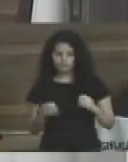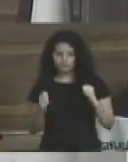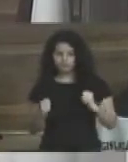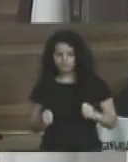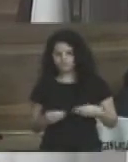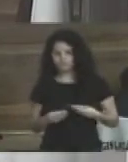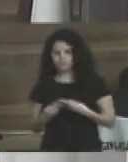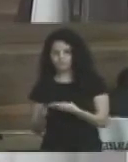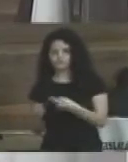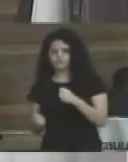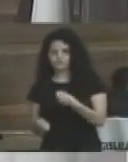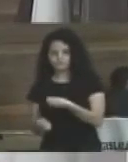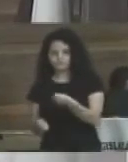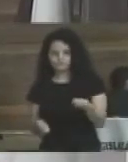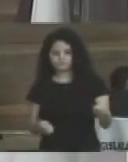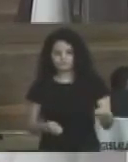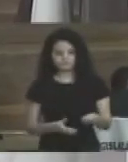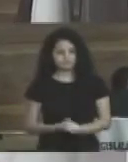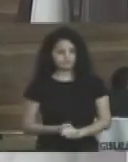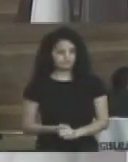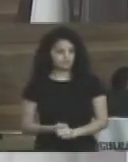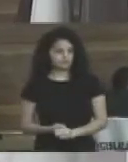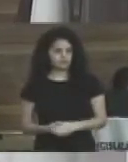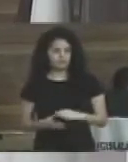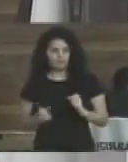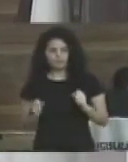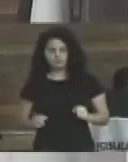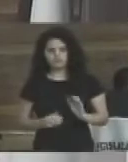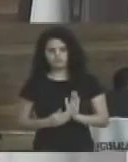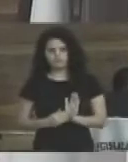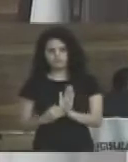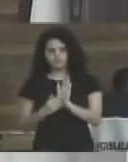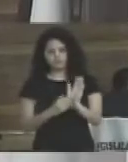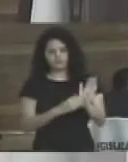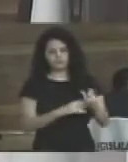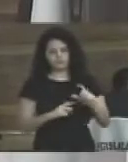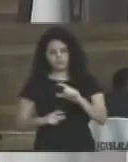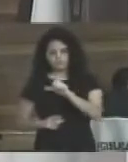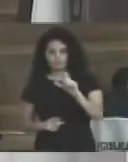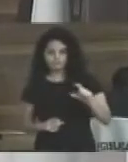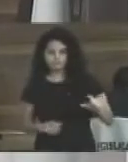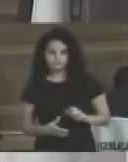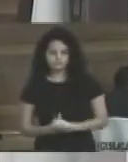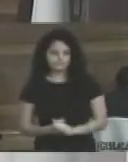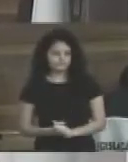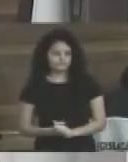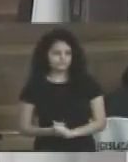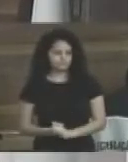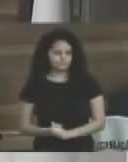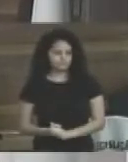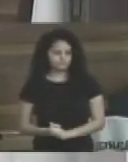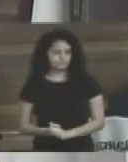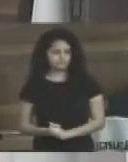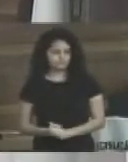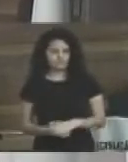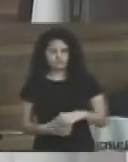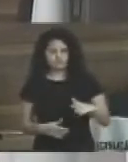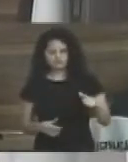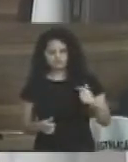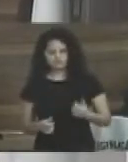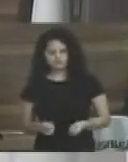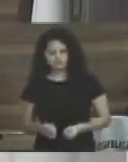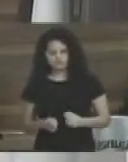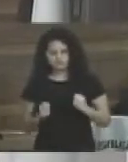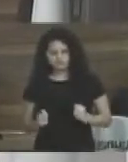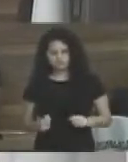onde eles possam apresentar e comercializar os seus produtos, assim como tendo banheiro para que eles possam